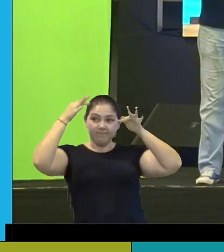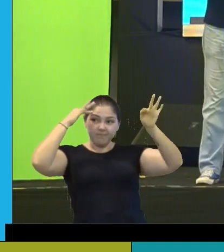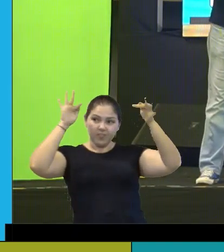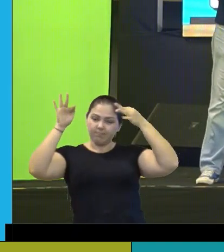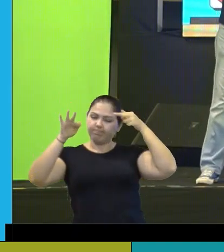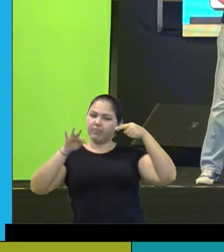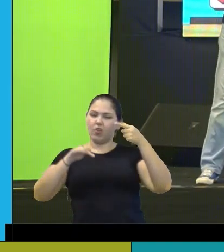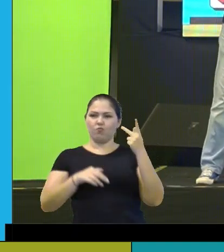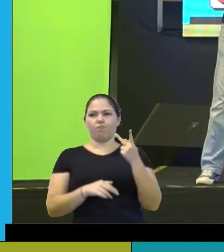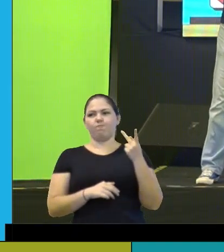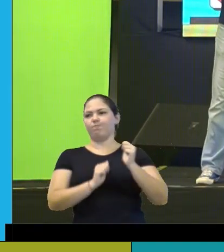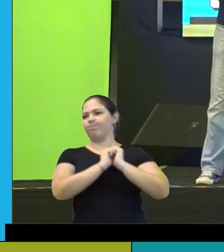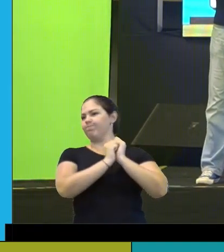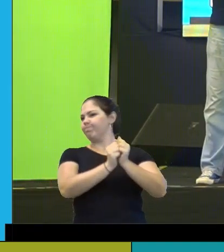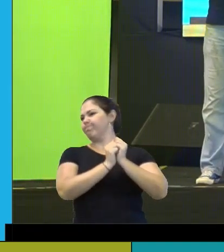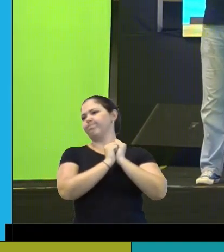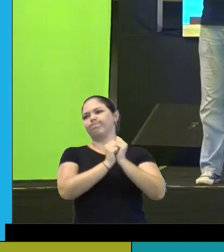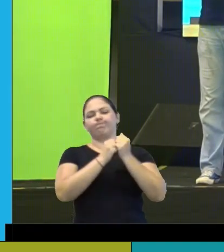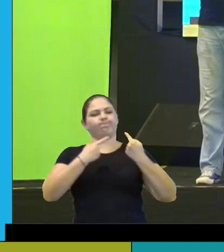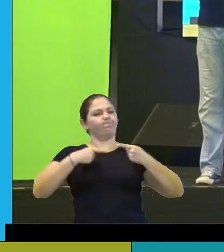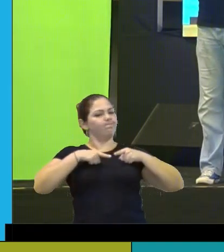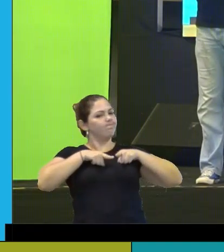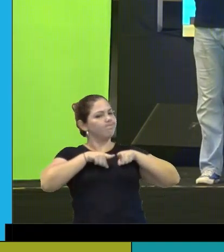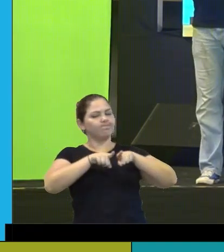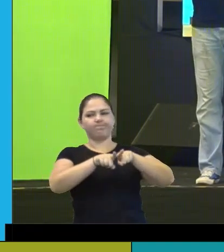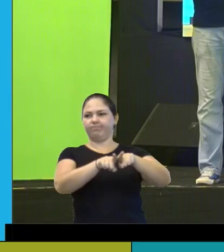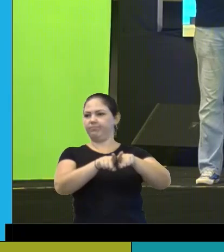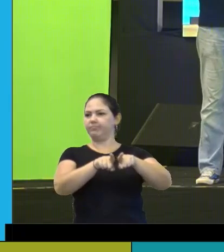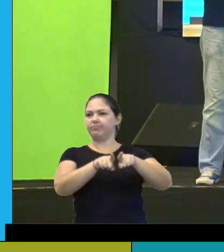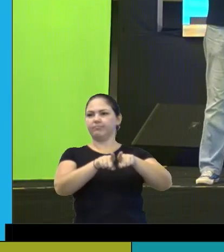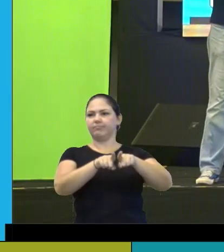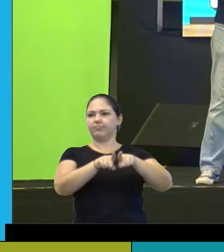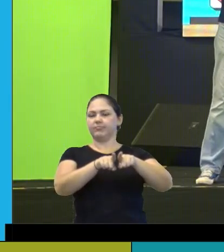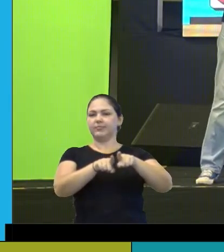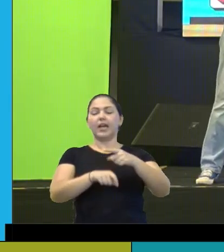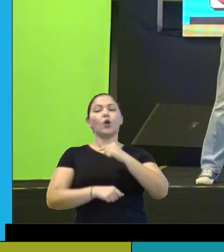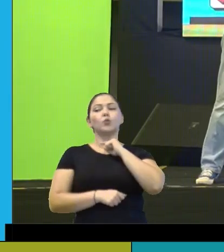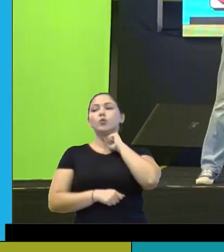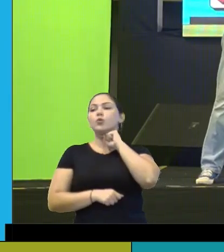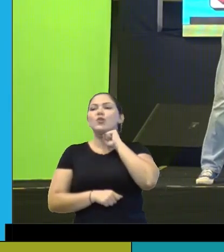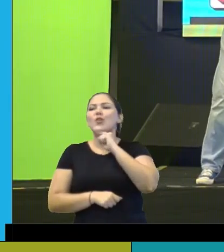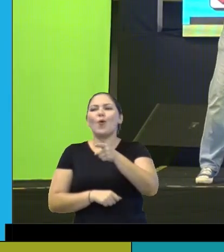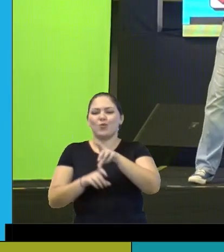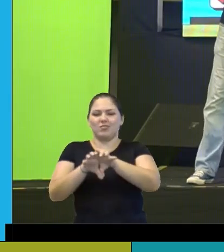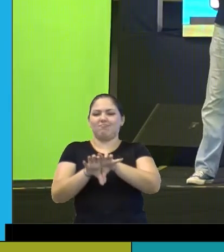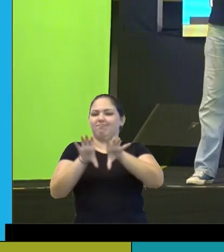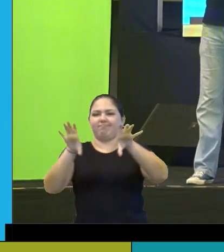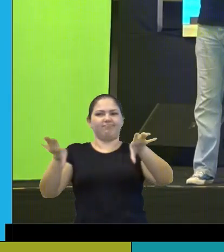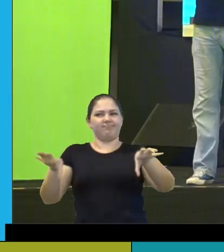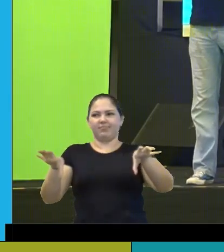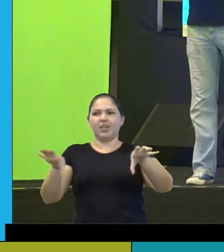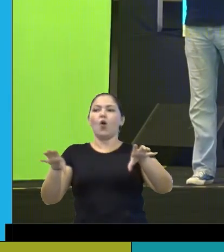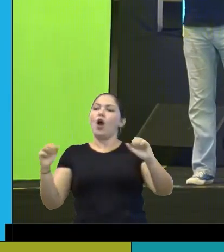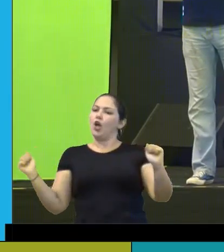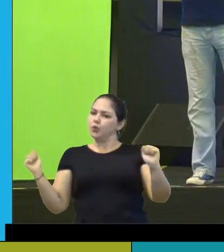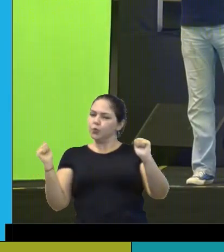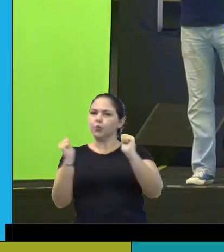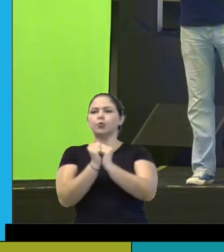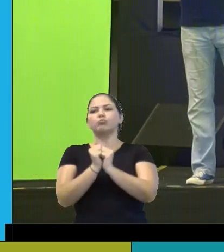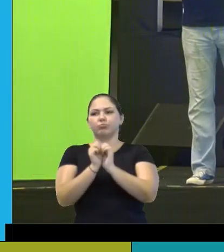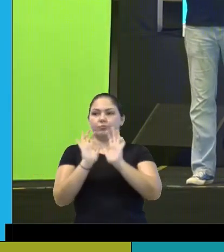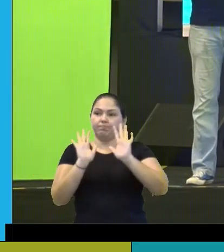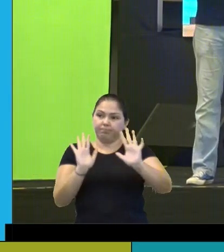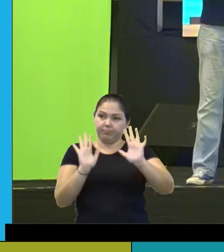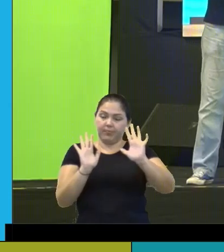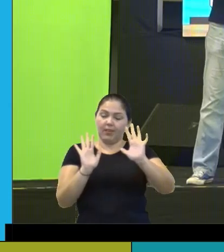caminharam juntas. É absolutamente impossível separar uma da outra. Quando nós falamos a respeito de